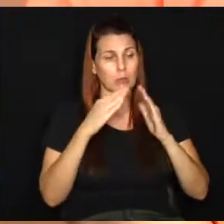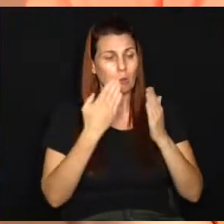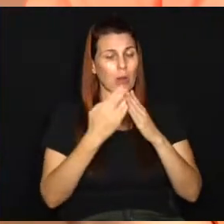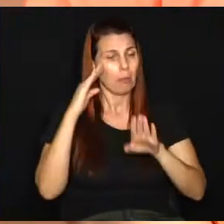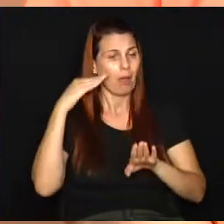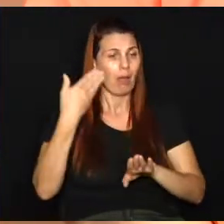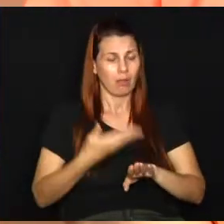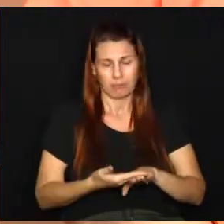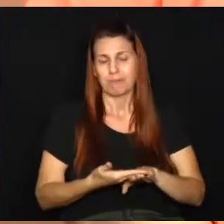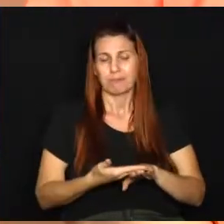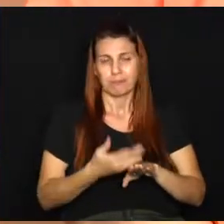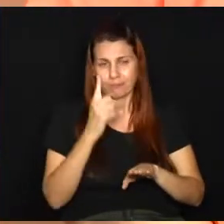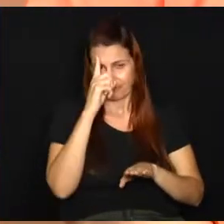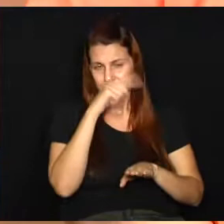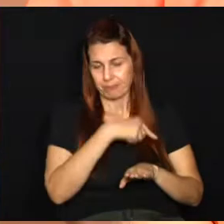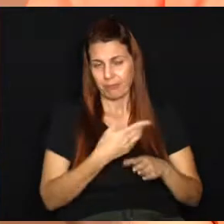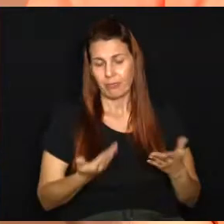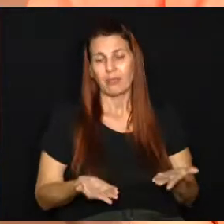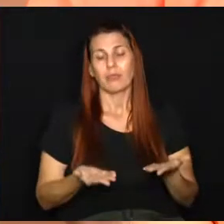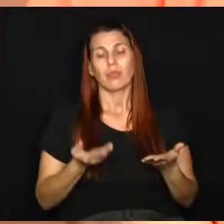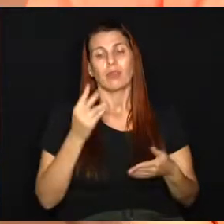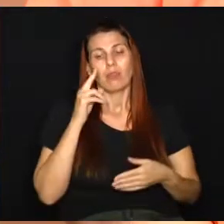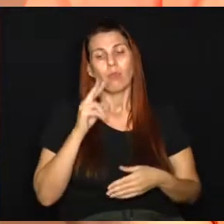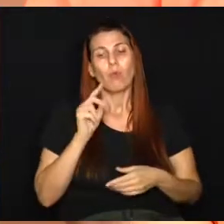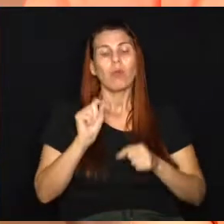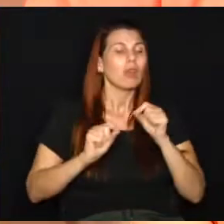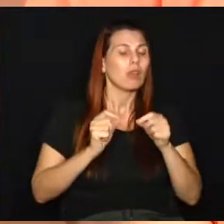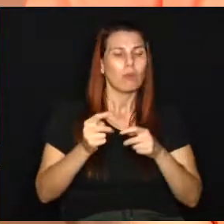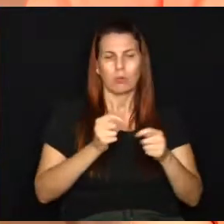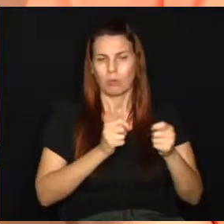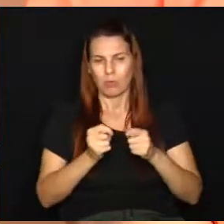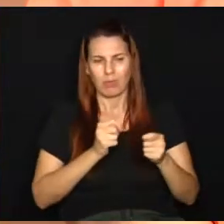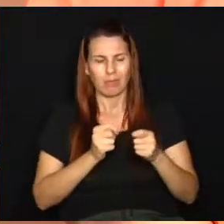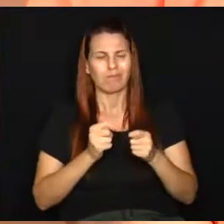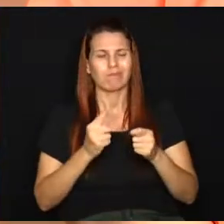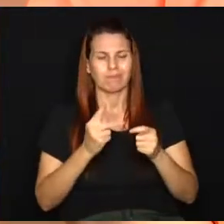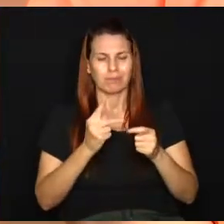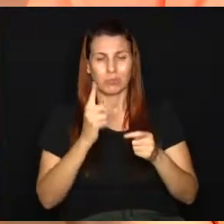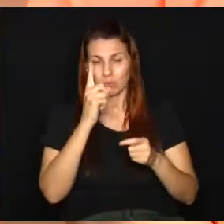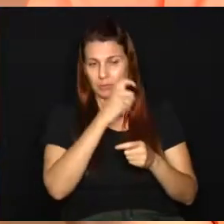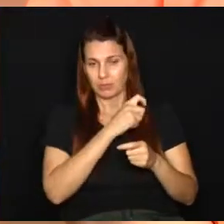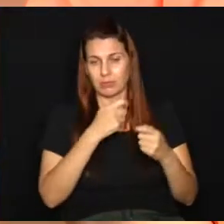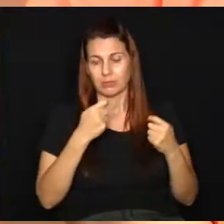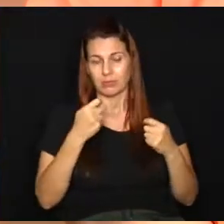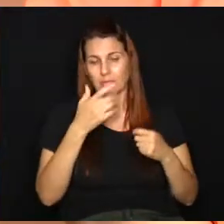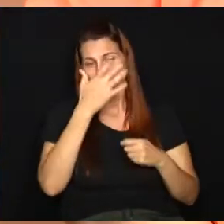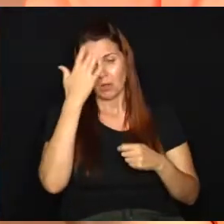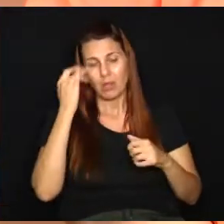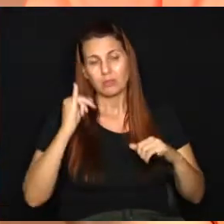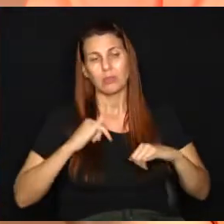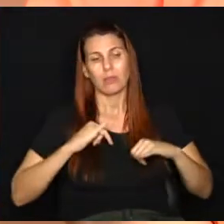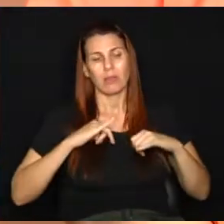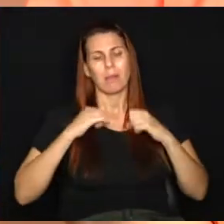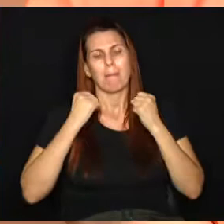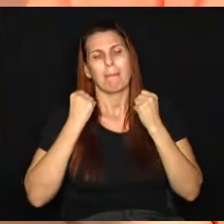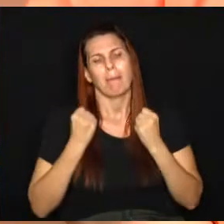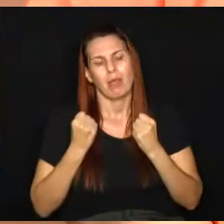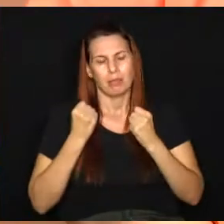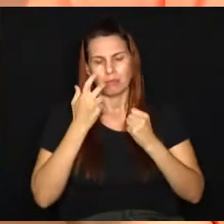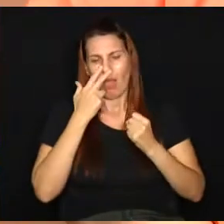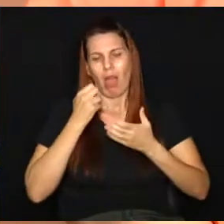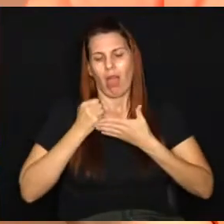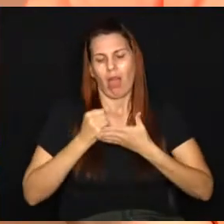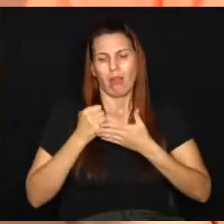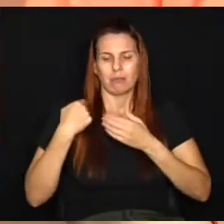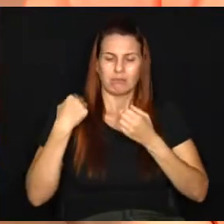integral. Então, a gente vai vendo que esse modelo econômico vai sobrecarregando, e são as mulheres que carregam o peso do que